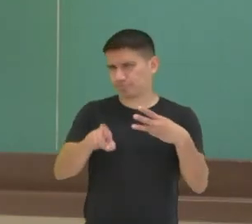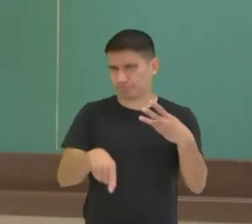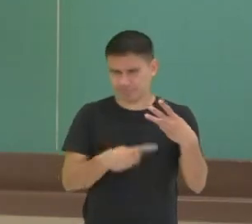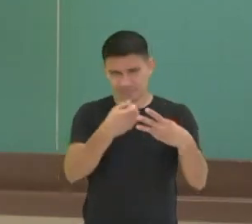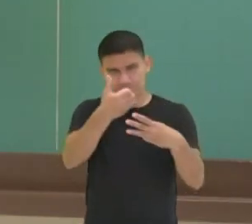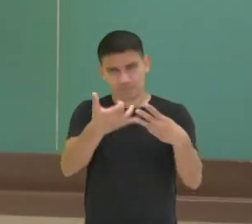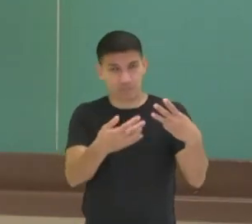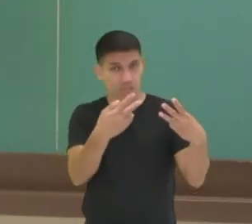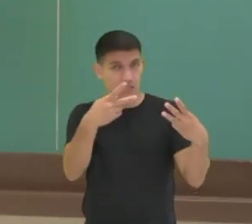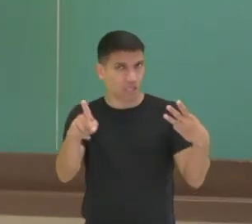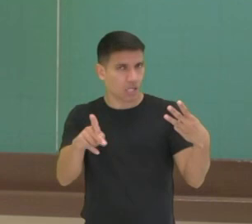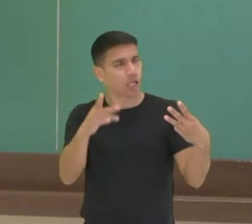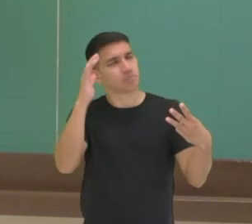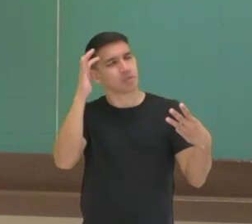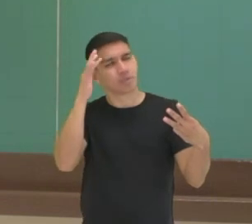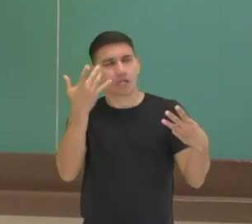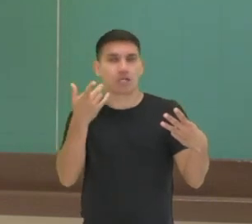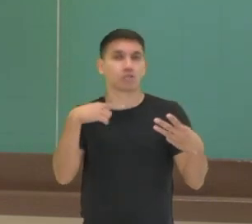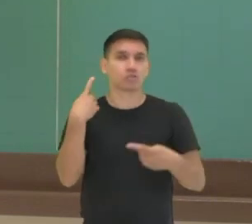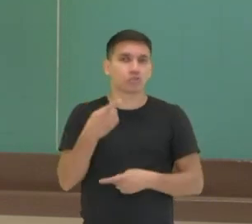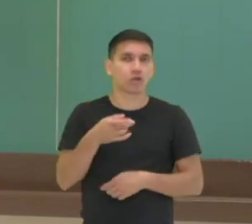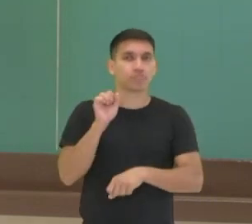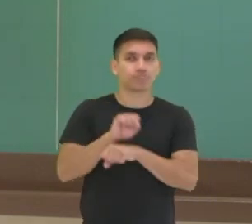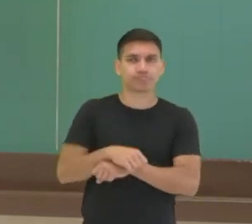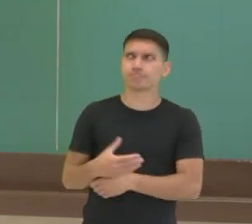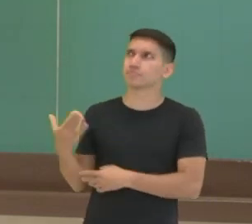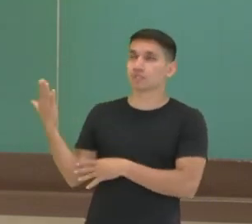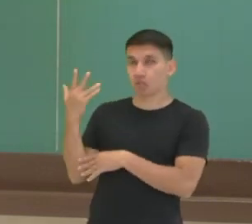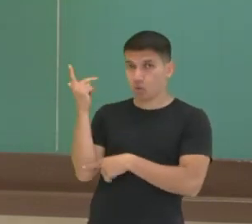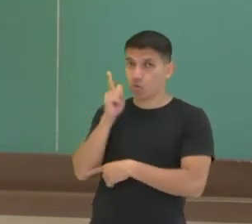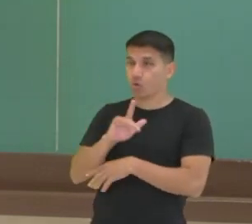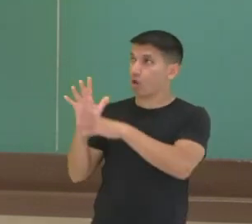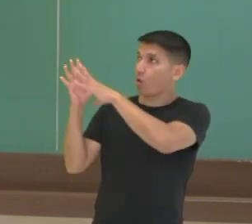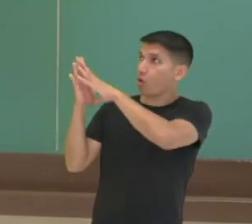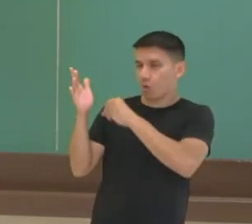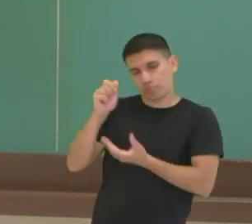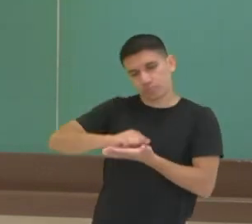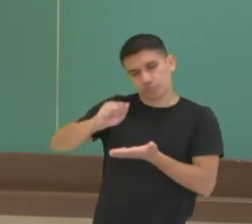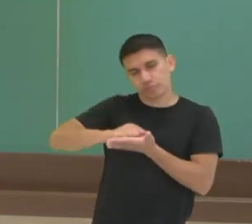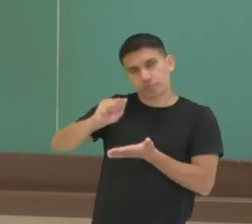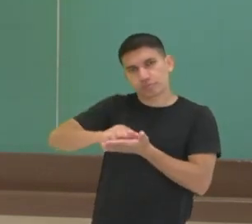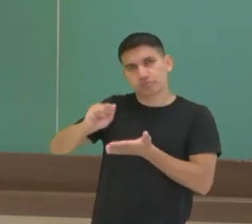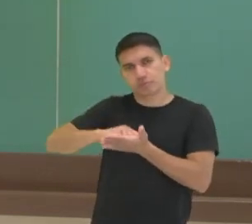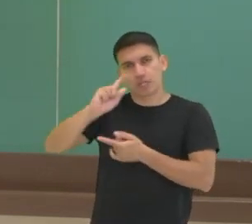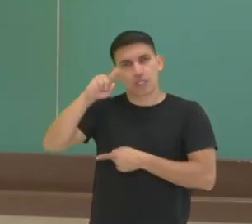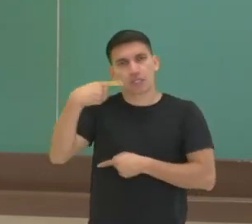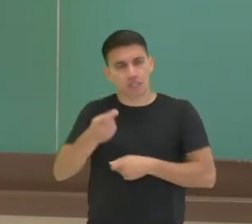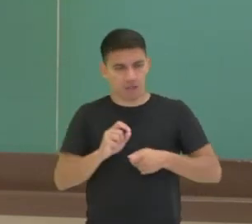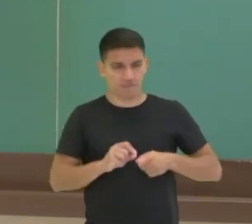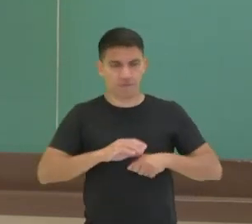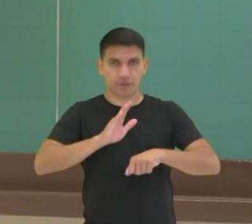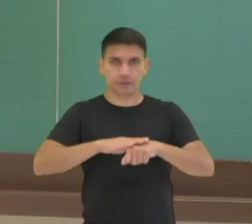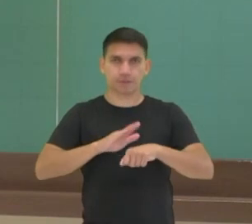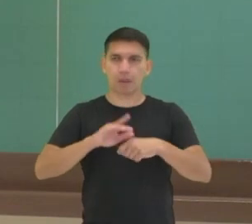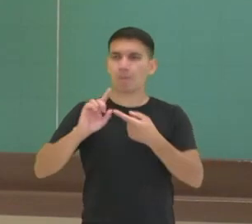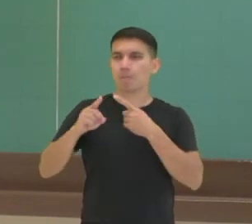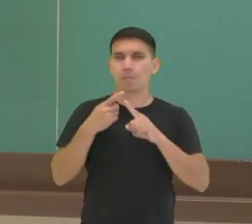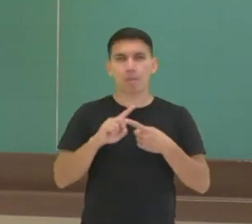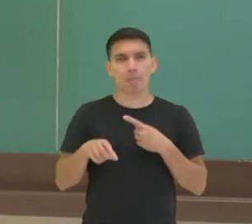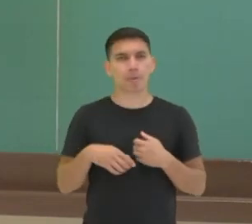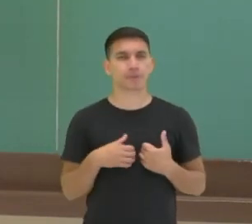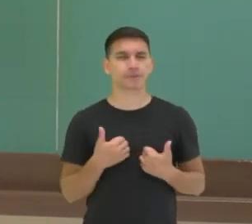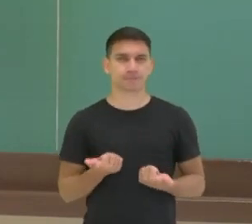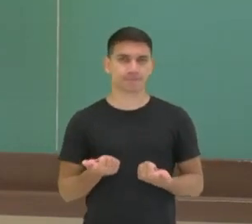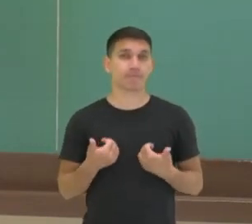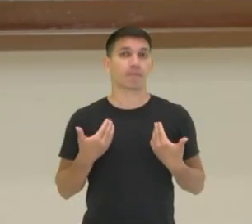para vocês refletirem, a gente vai congelar a tela para vocês poderem anotar essas questões e fazer aí o debate sobre elas, né?